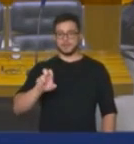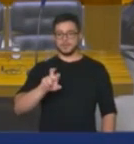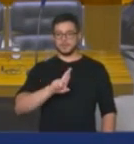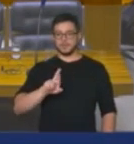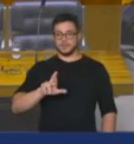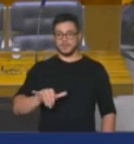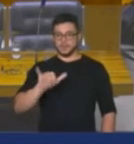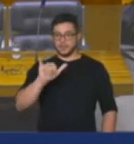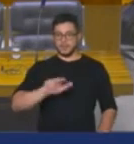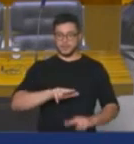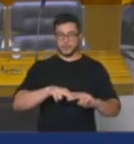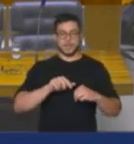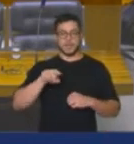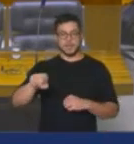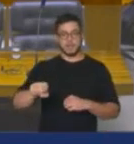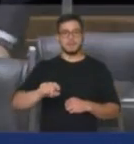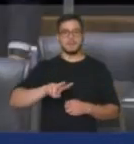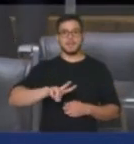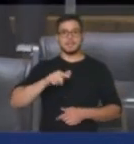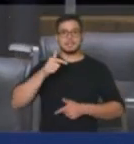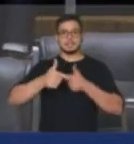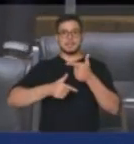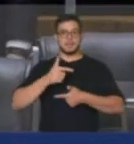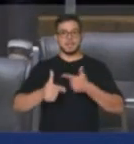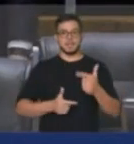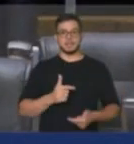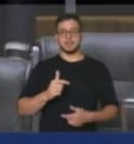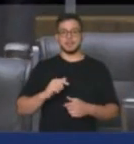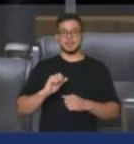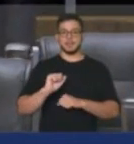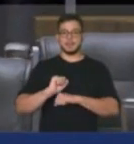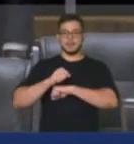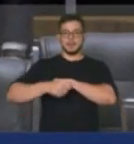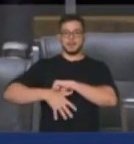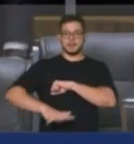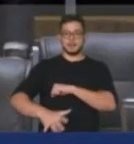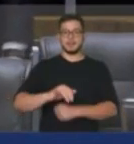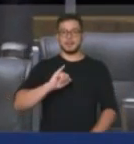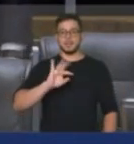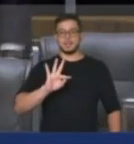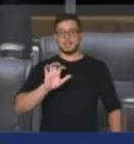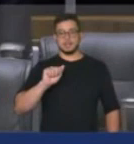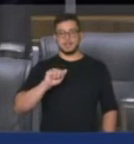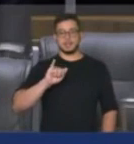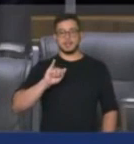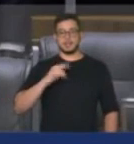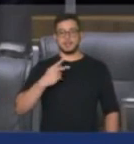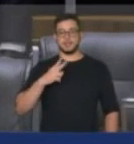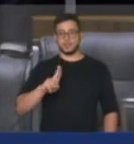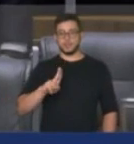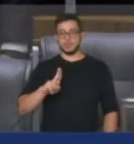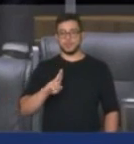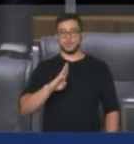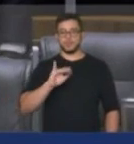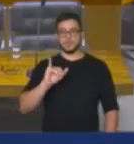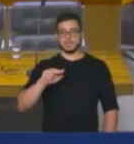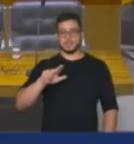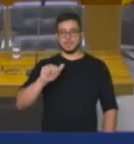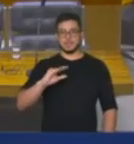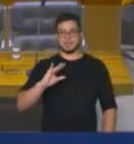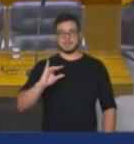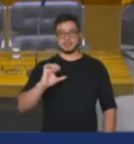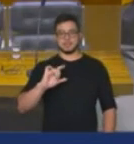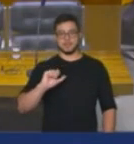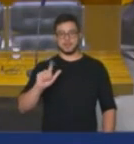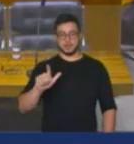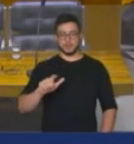Itaipu Binacional. Portanto, eu convido o deputado Elton, Vossa Excelência, para prestar o compromisso